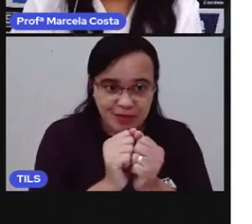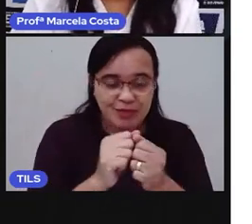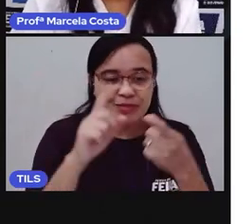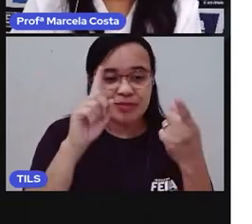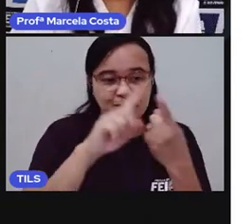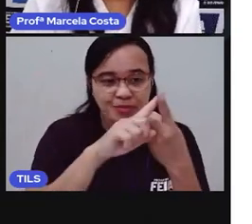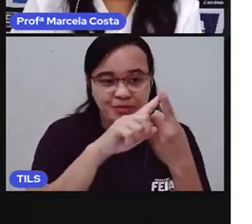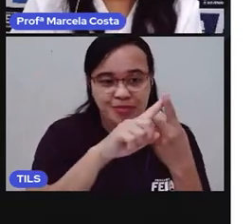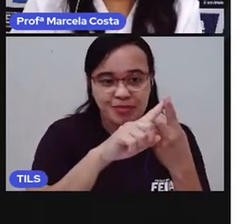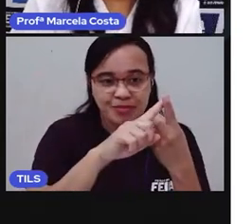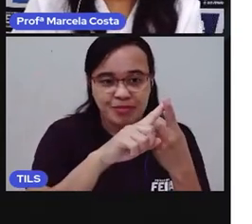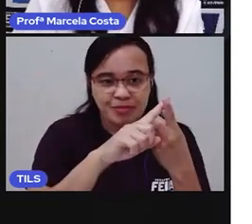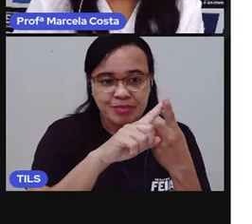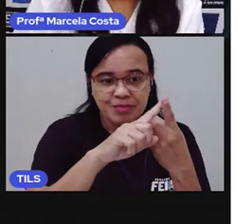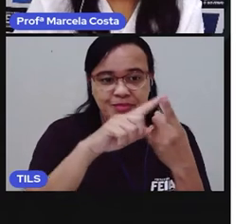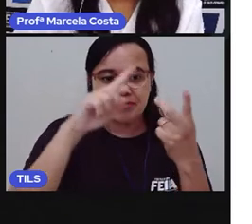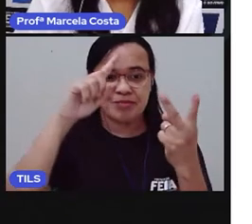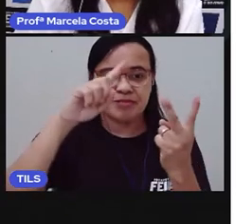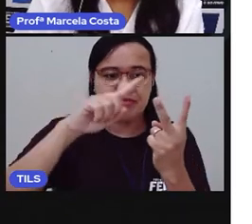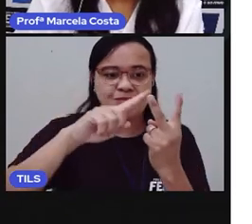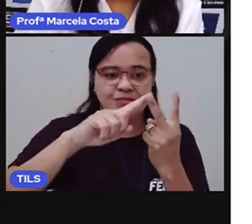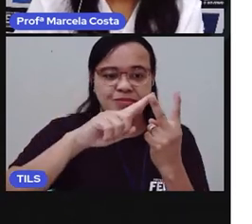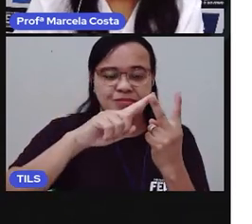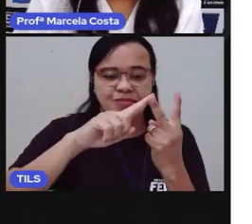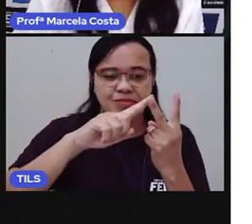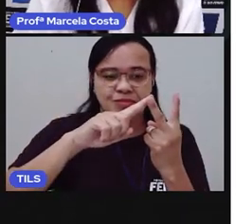Ó. Um.